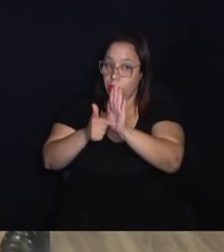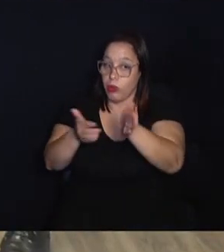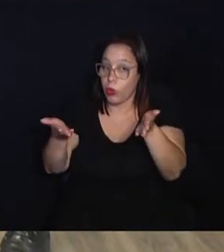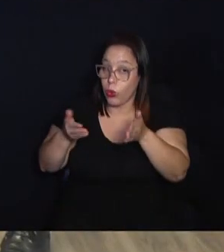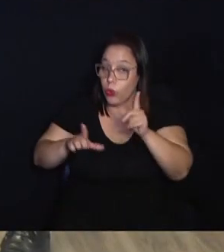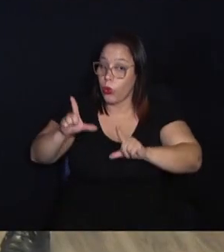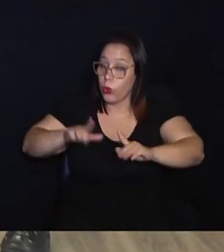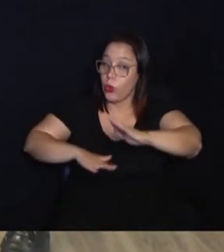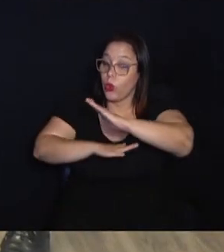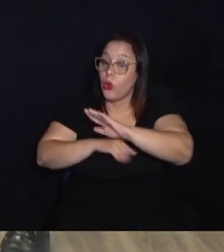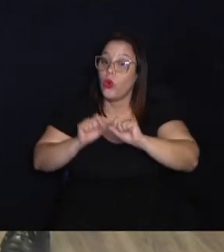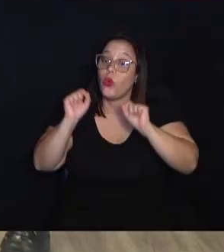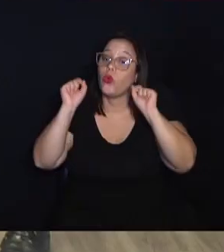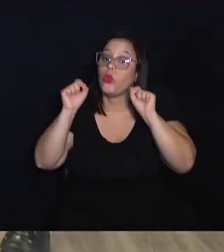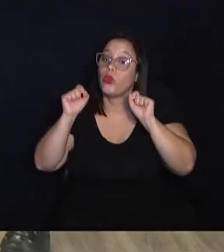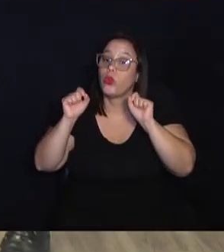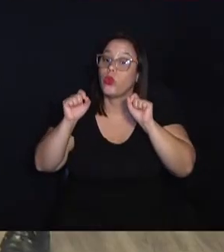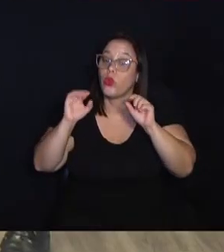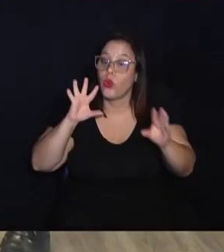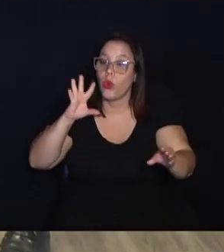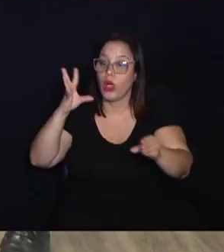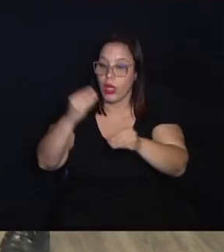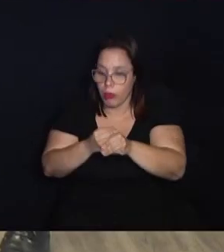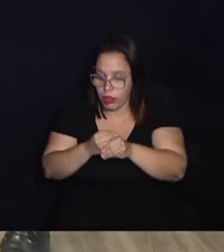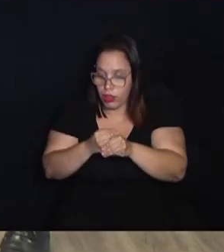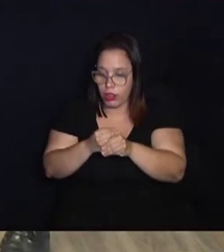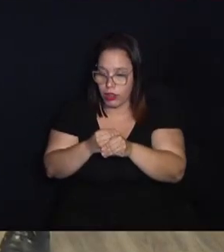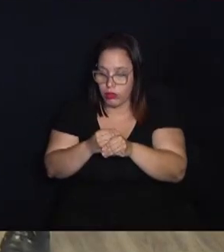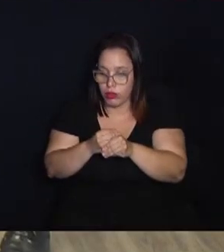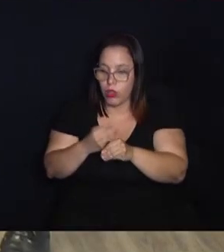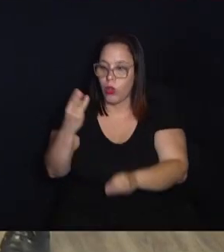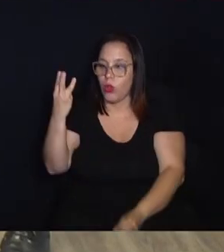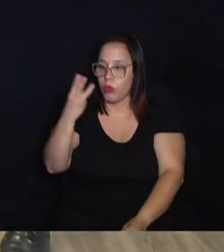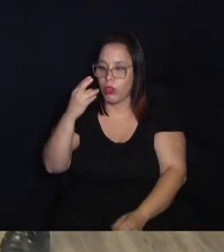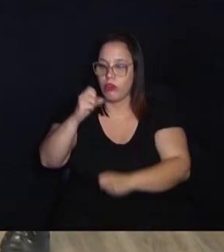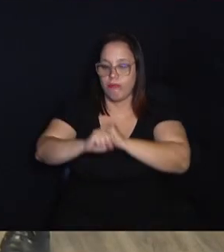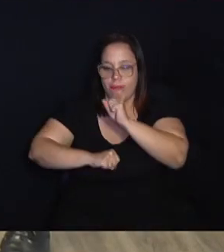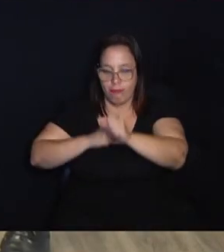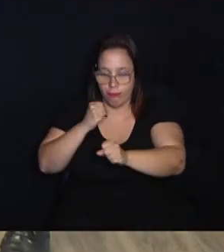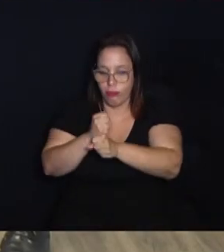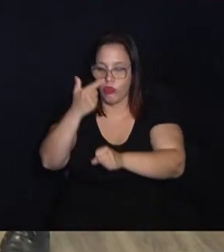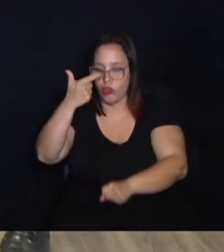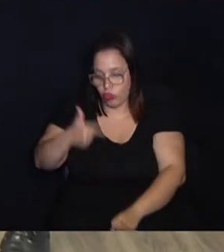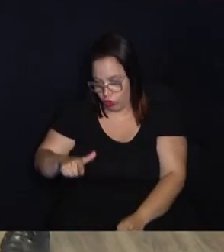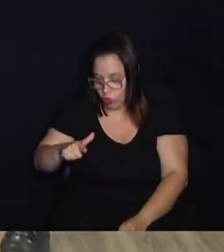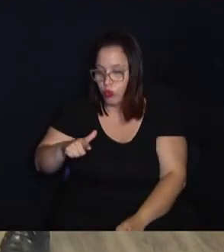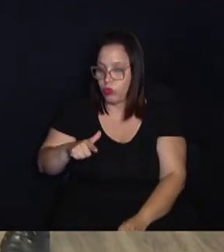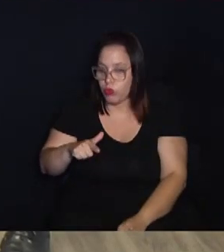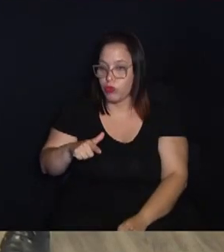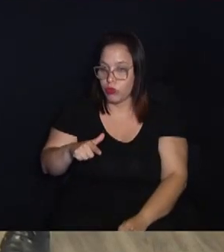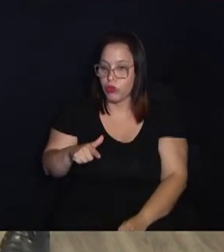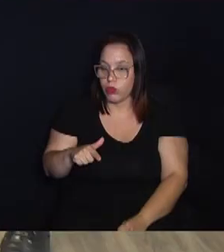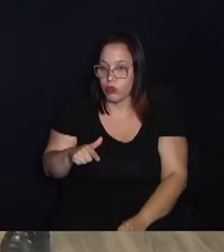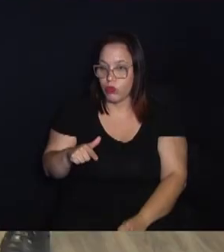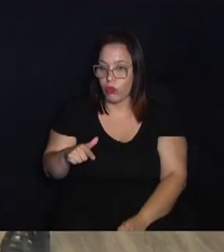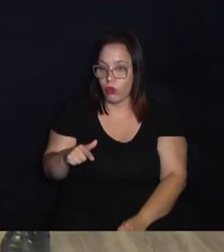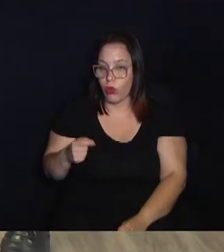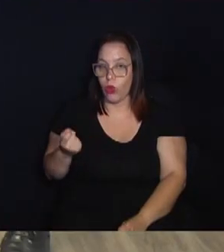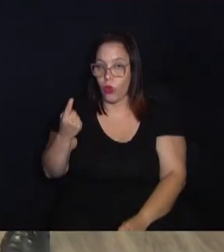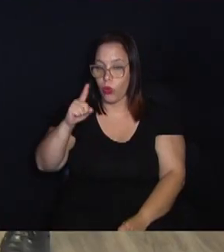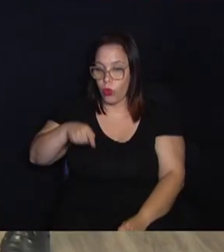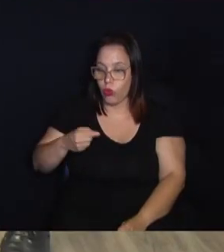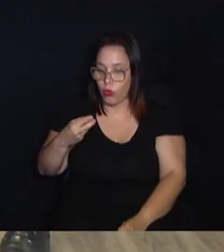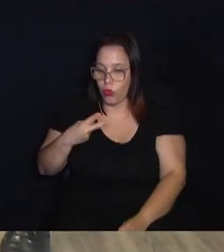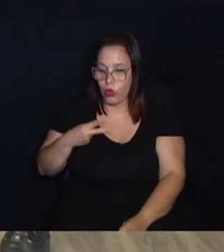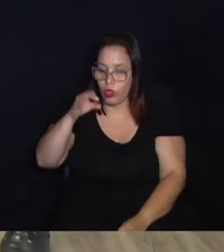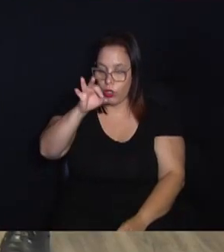Jornal Câmara Notícia a questão das emendas impositivas. Pelo 3º ano consecutivo, vocês tiveram à disposição